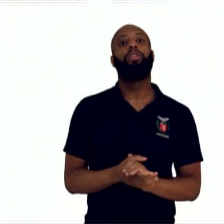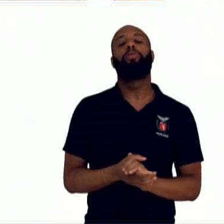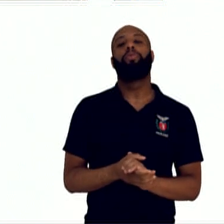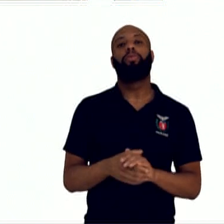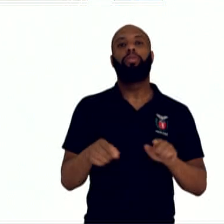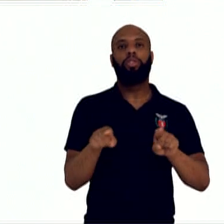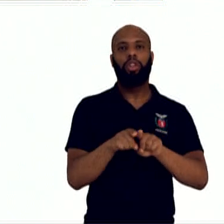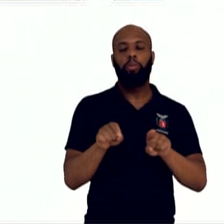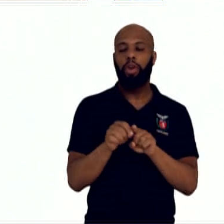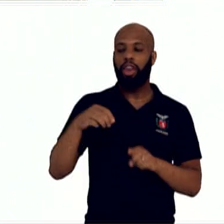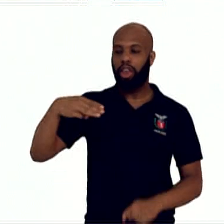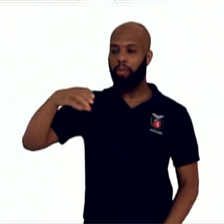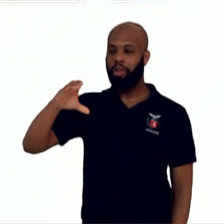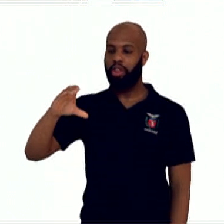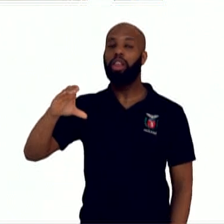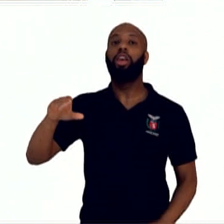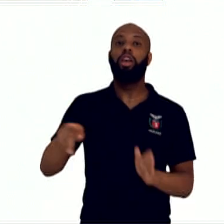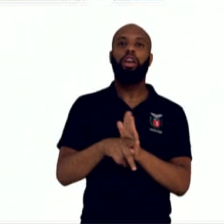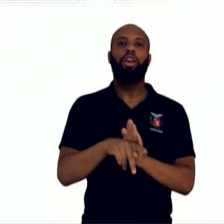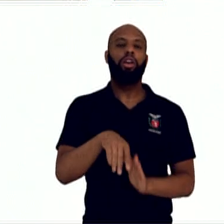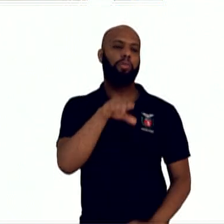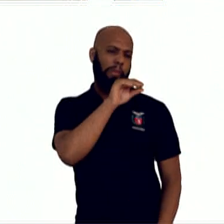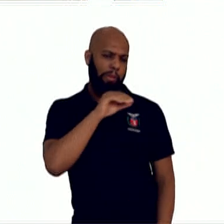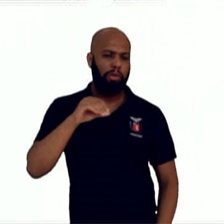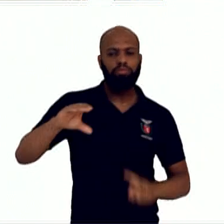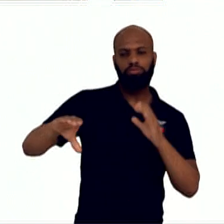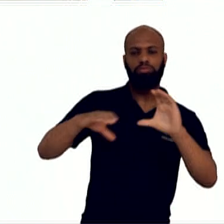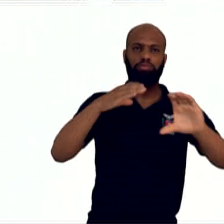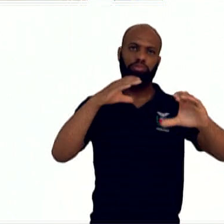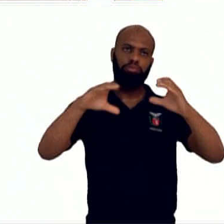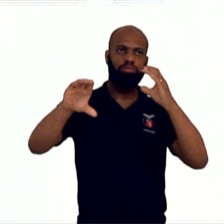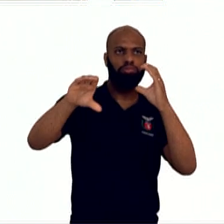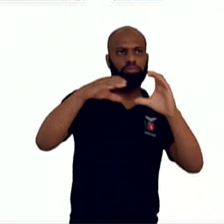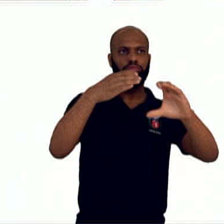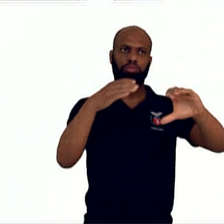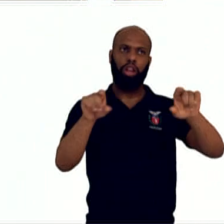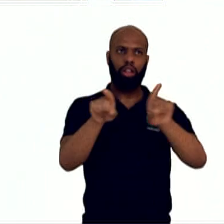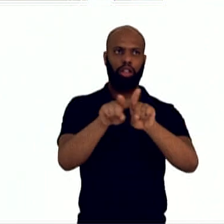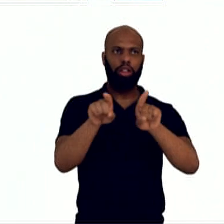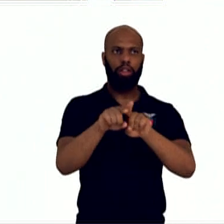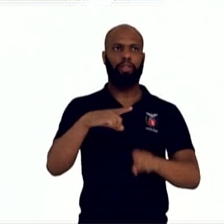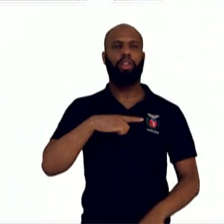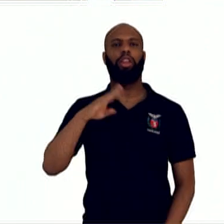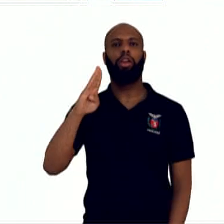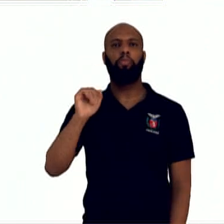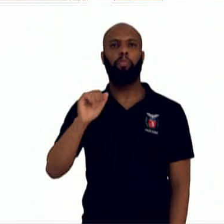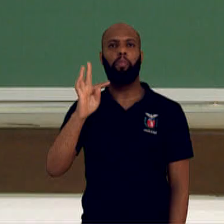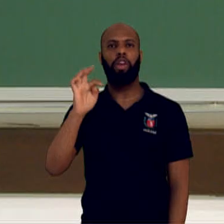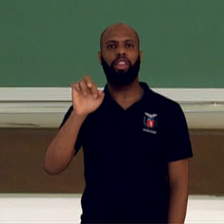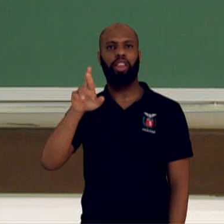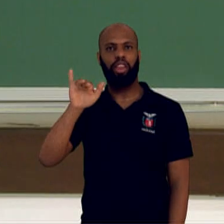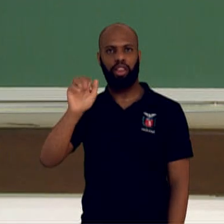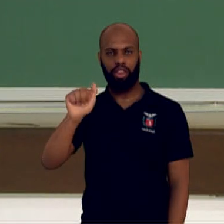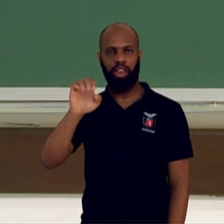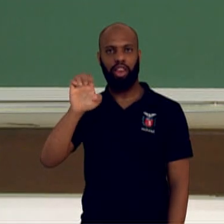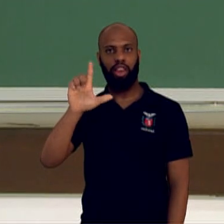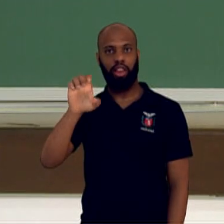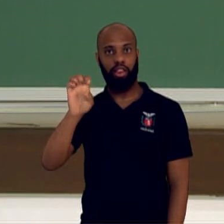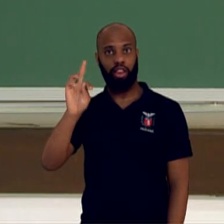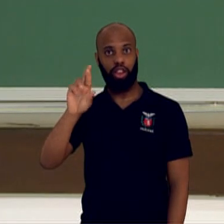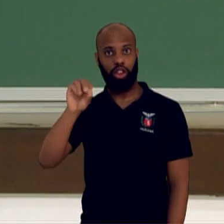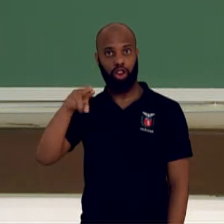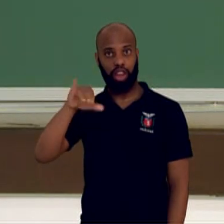o MC que fica na voz e mais a bateria eletrônica, né? Que traz aí uma batida